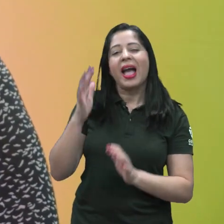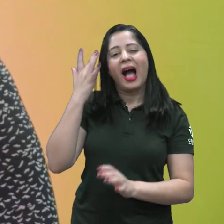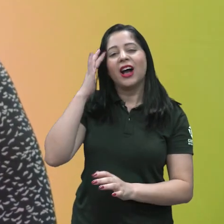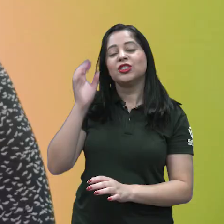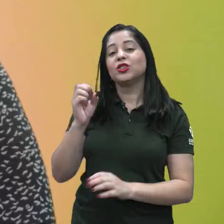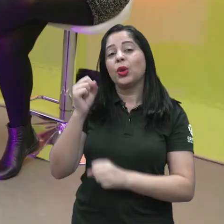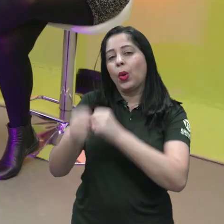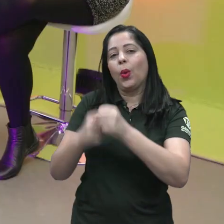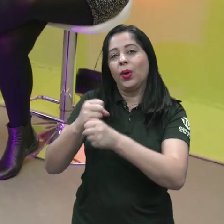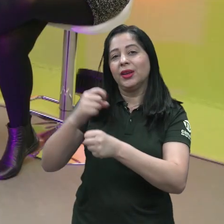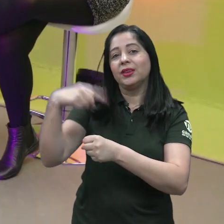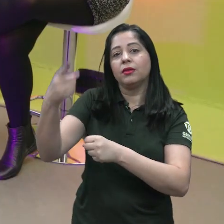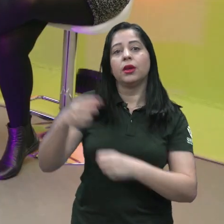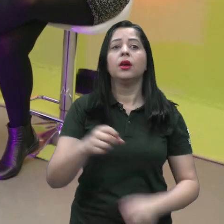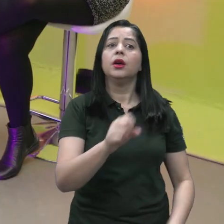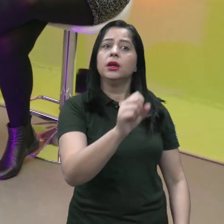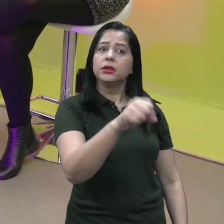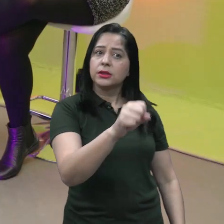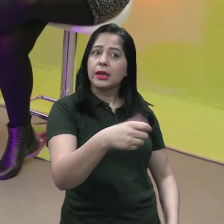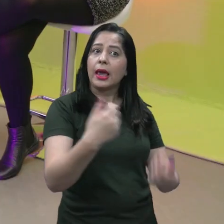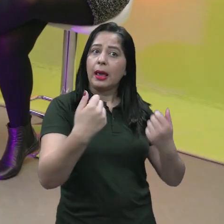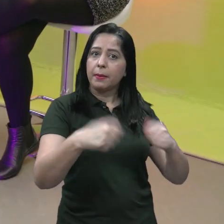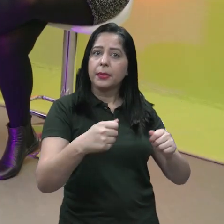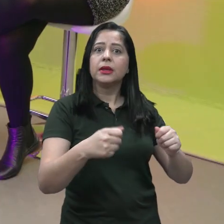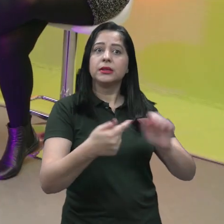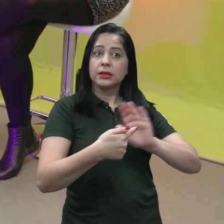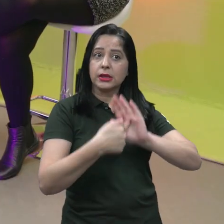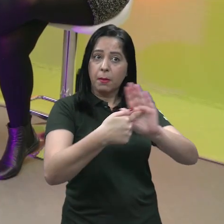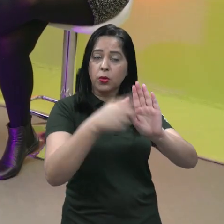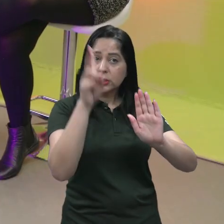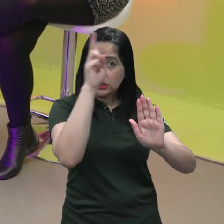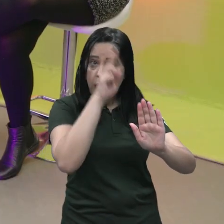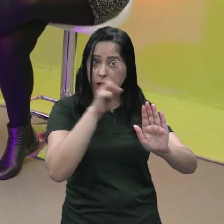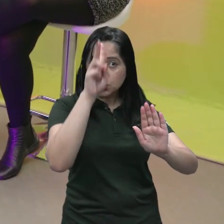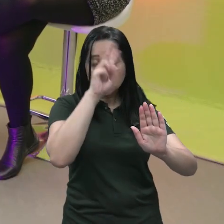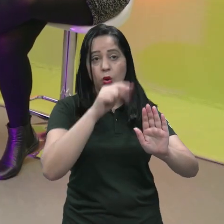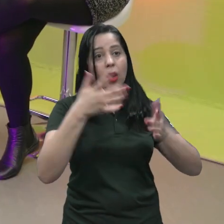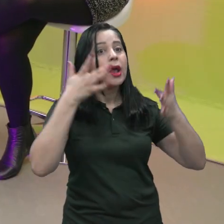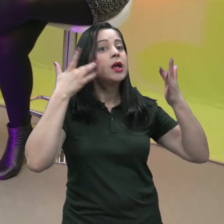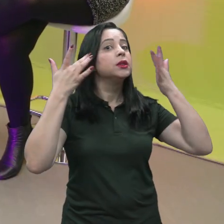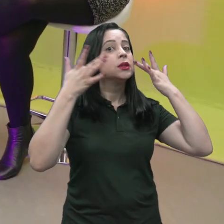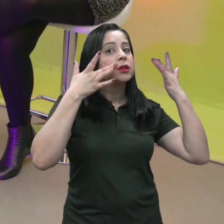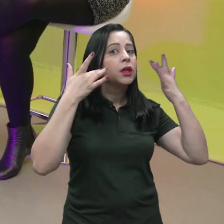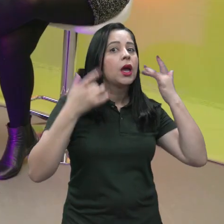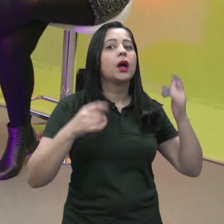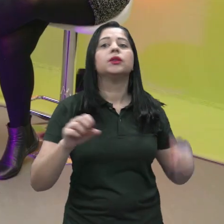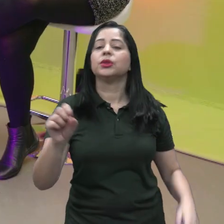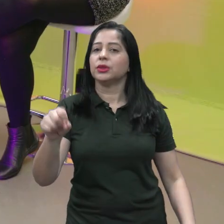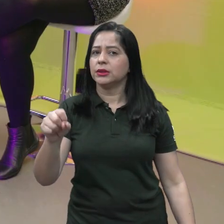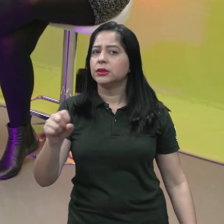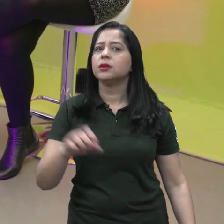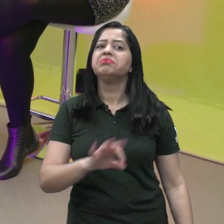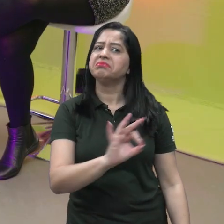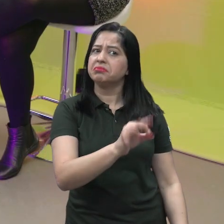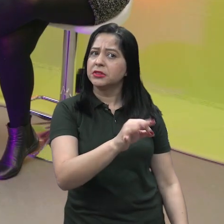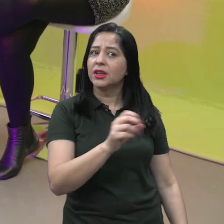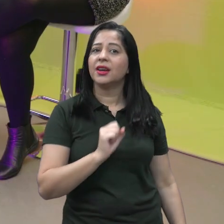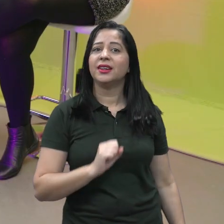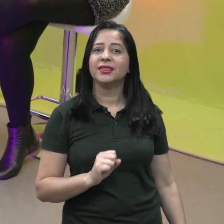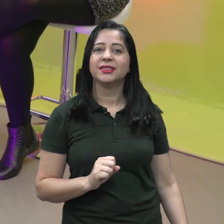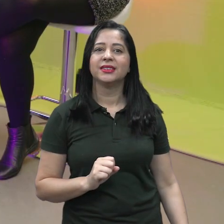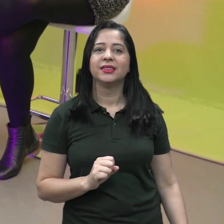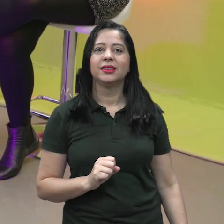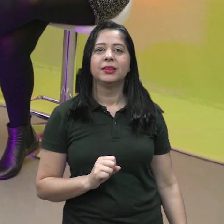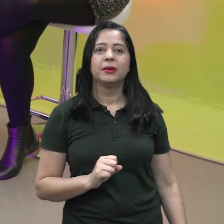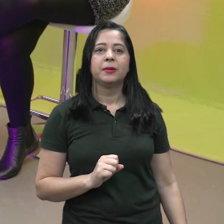Pode adaptar essa história para uma peça, né? Sim, acho que ia ser bacana também, né? Exatamente, um monólogo, talvez. Teatro, com certeza. É isso.